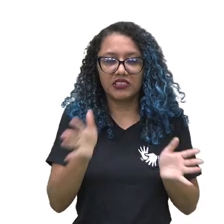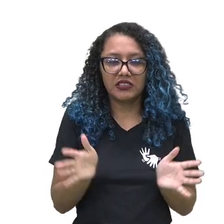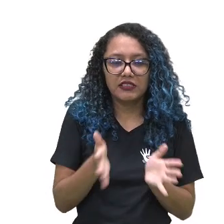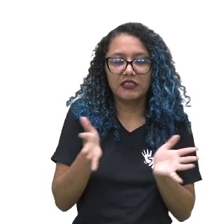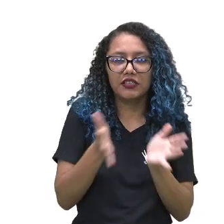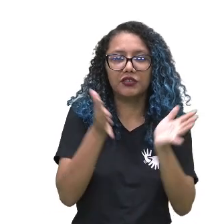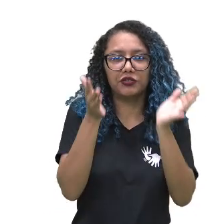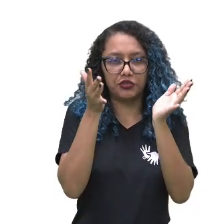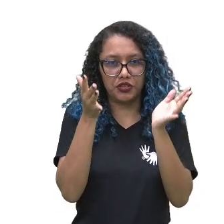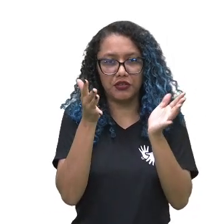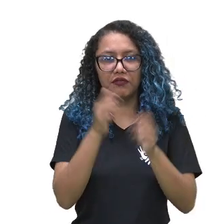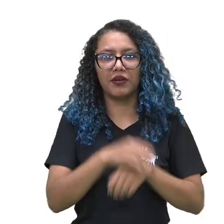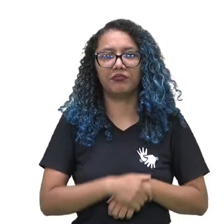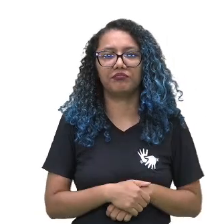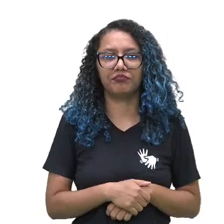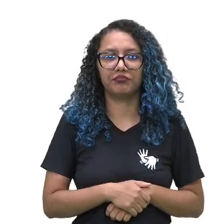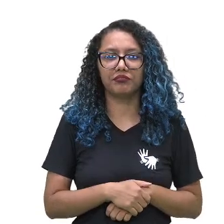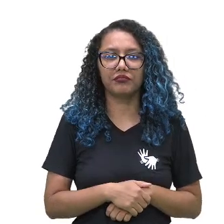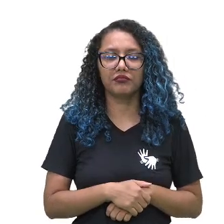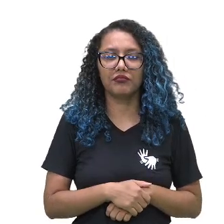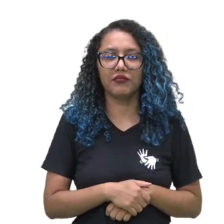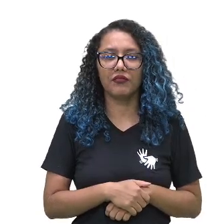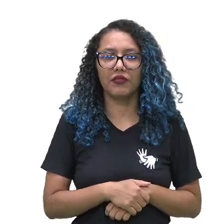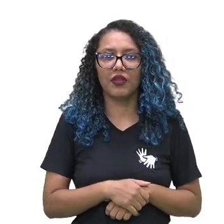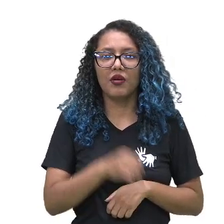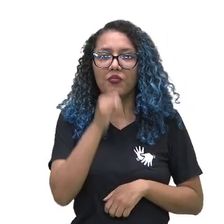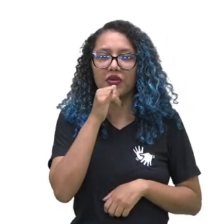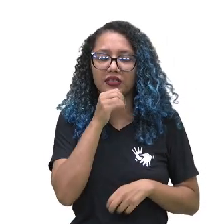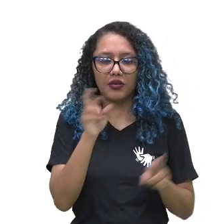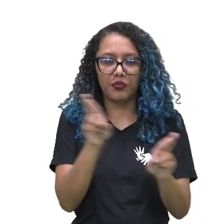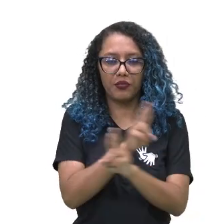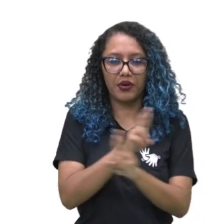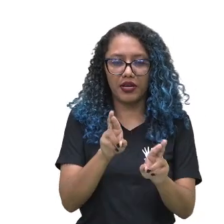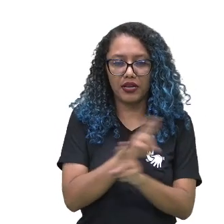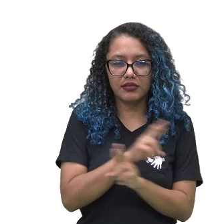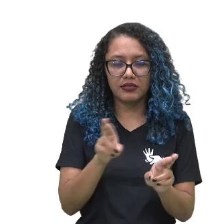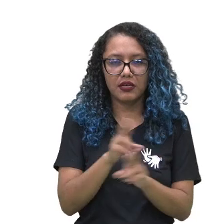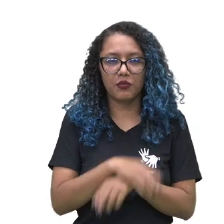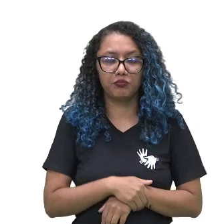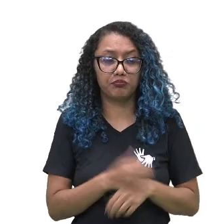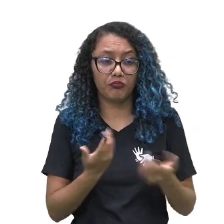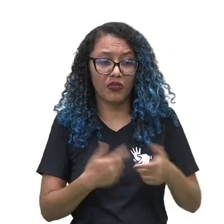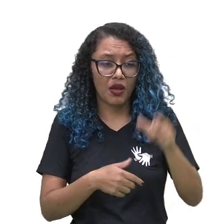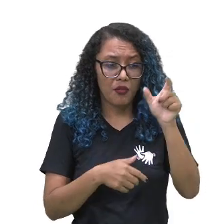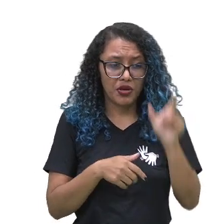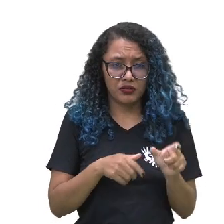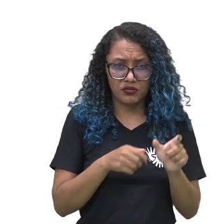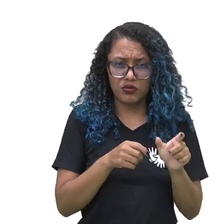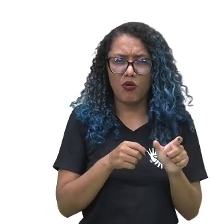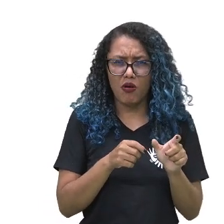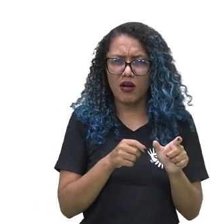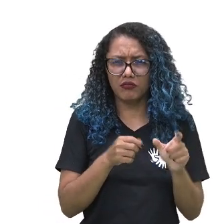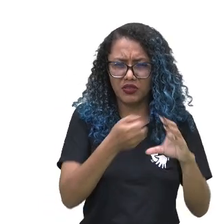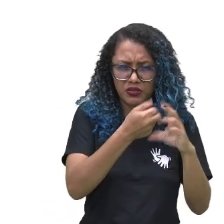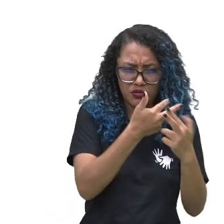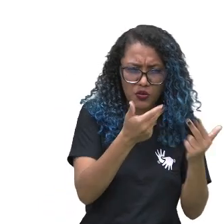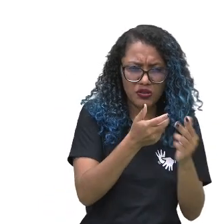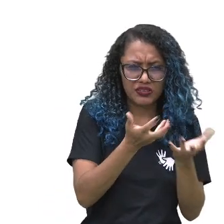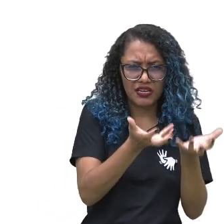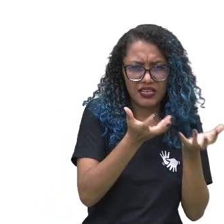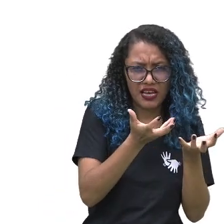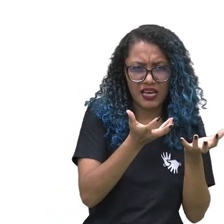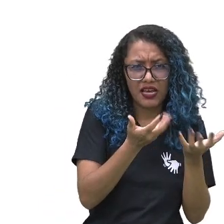passiva entre o que queremos e o que nos é oferecido. Vejam lá,